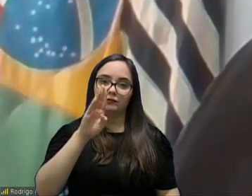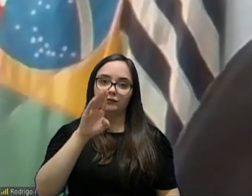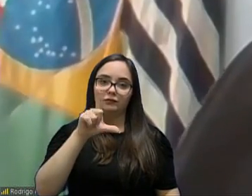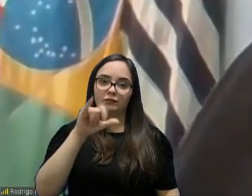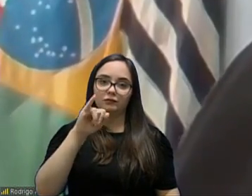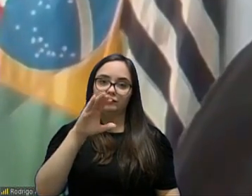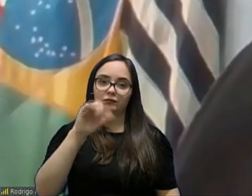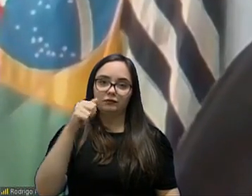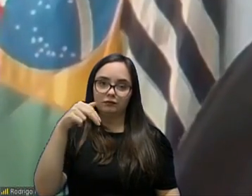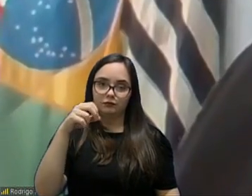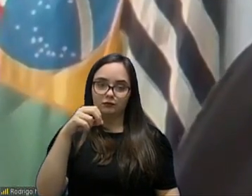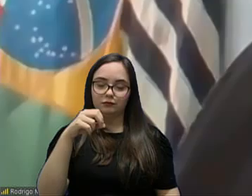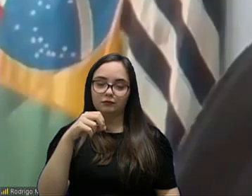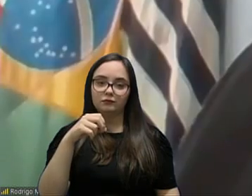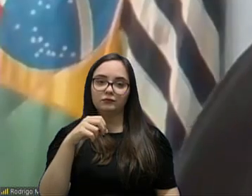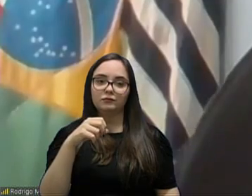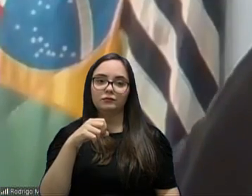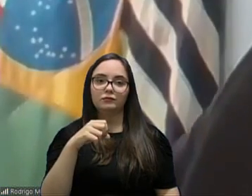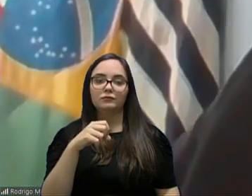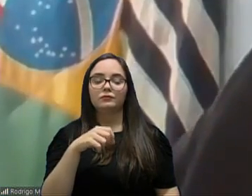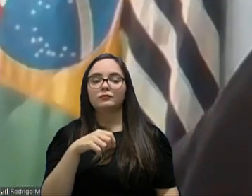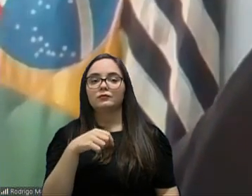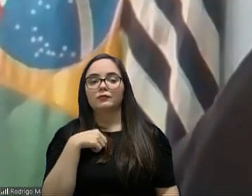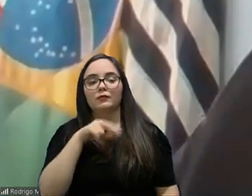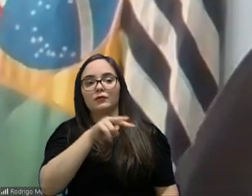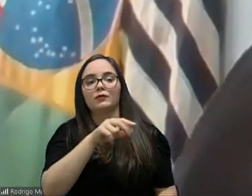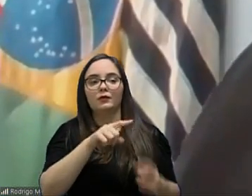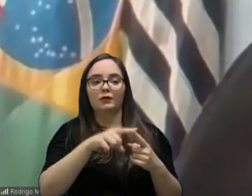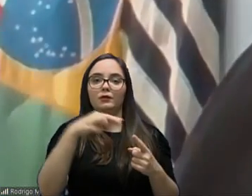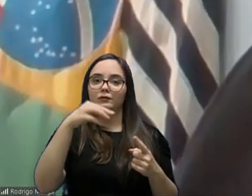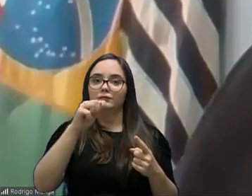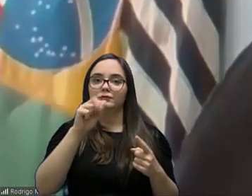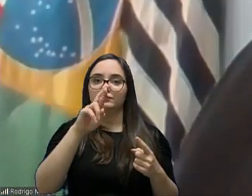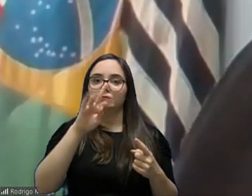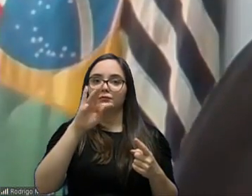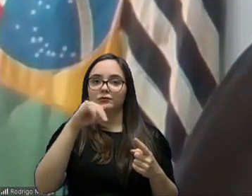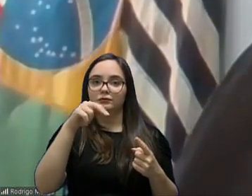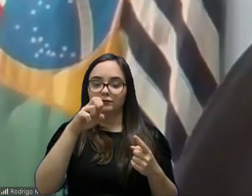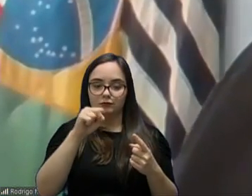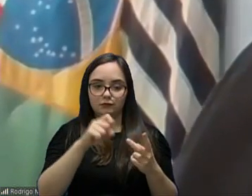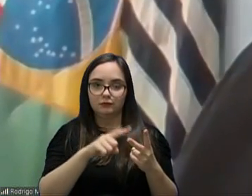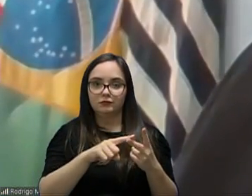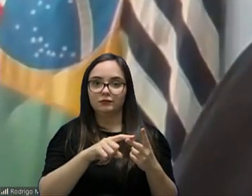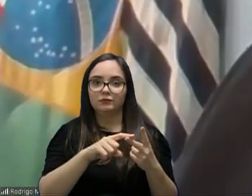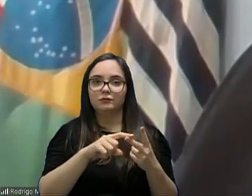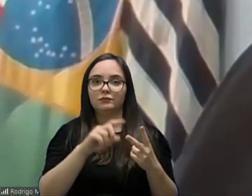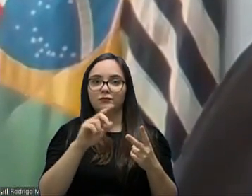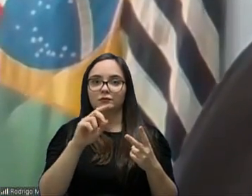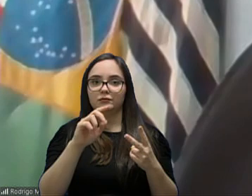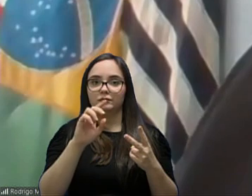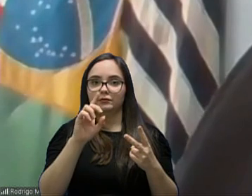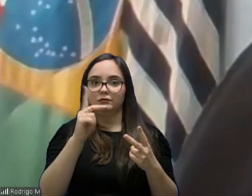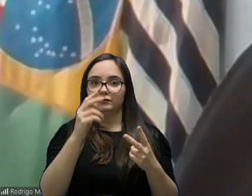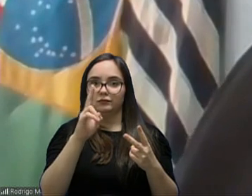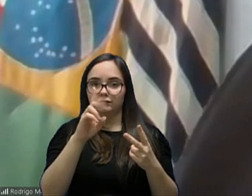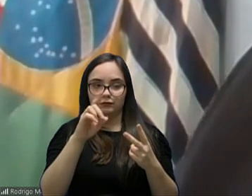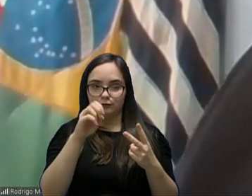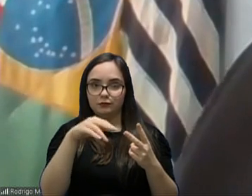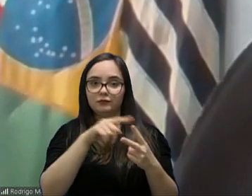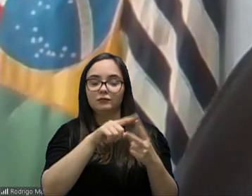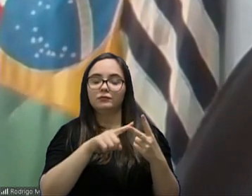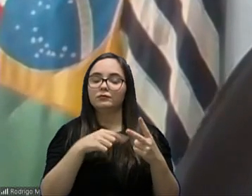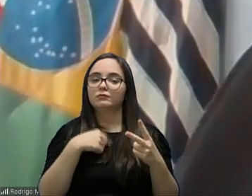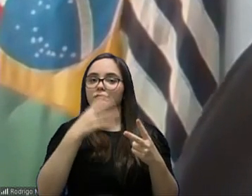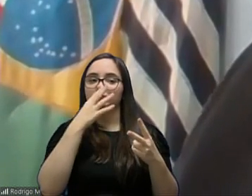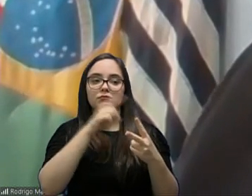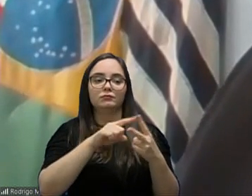vereador Martinez e o vereador Marinho Maia sempre foram referência na defesa do funcionalismo. E a gente deve muito à cidade de Itaúsa devido